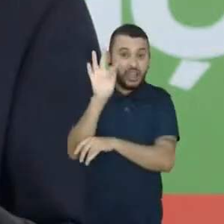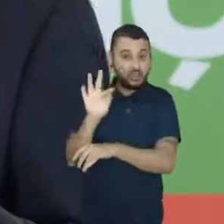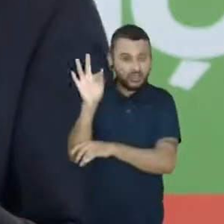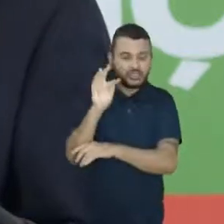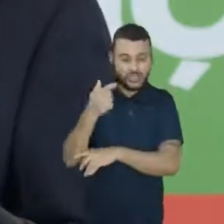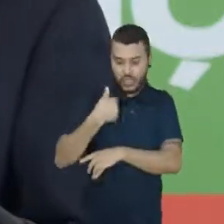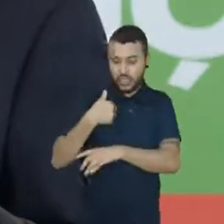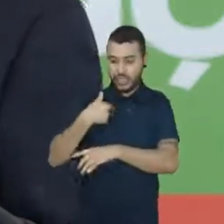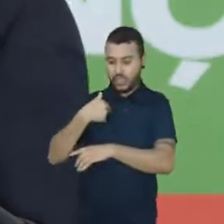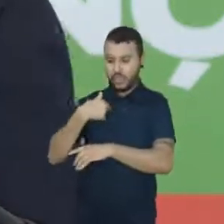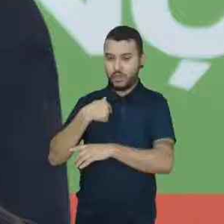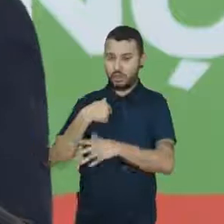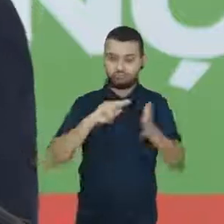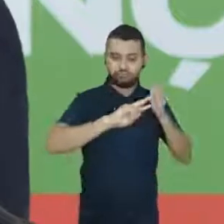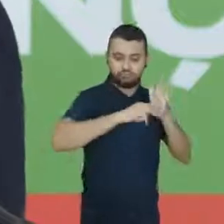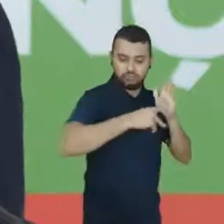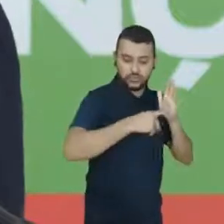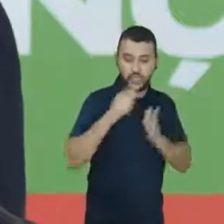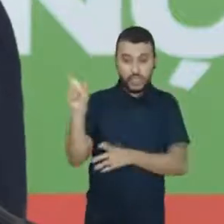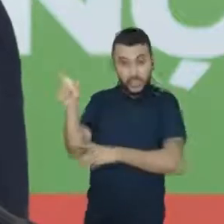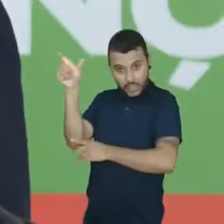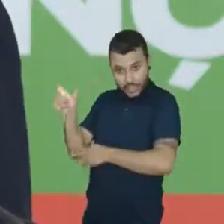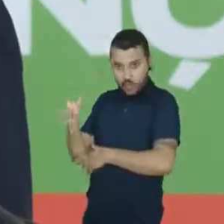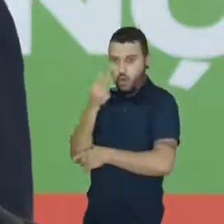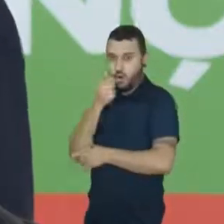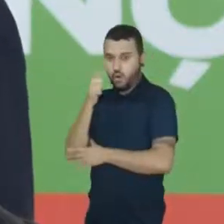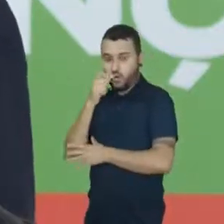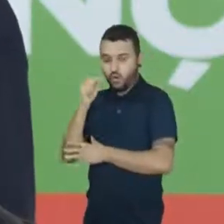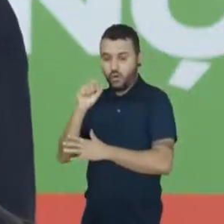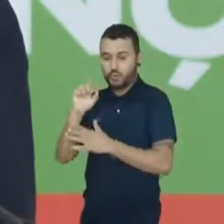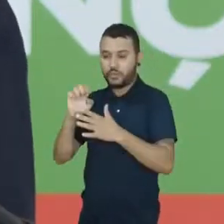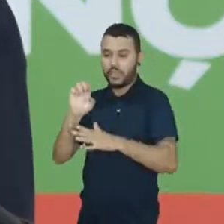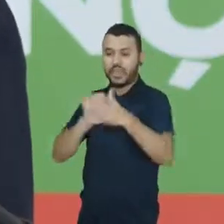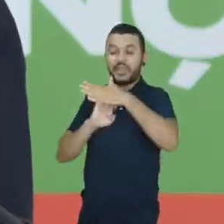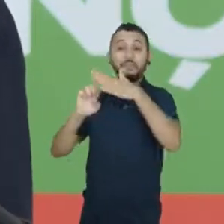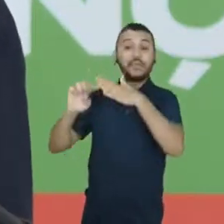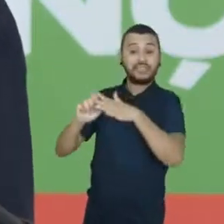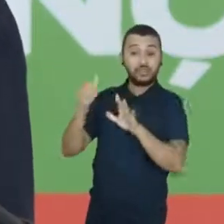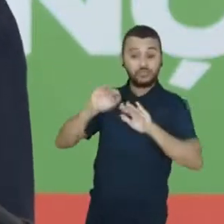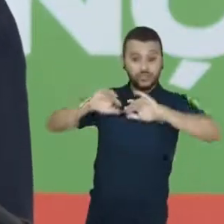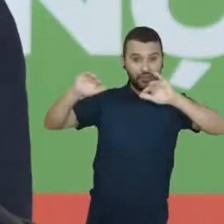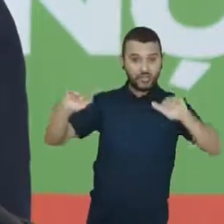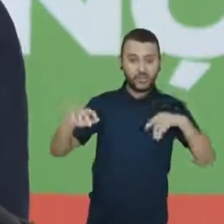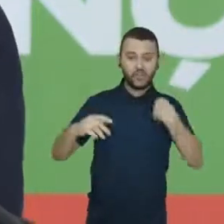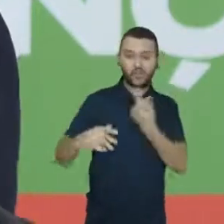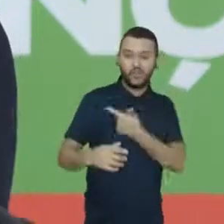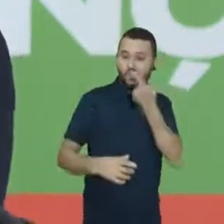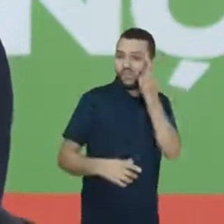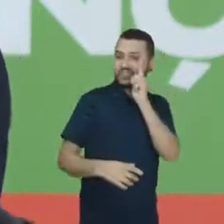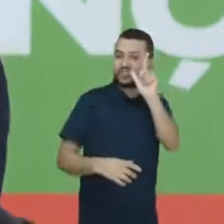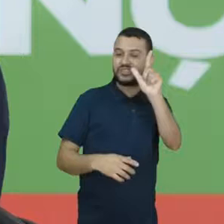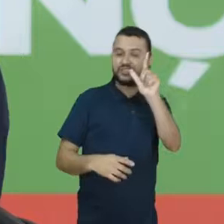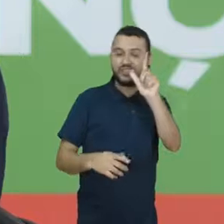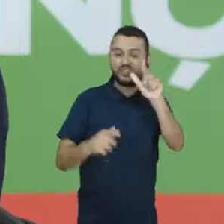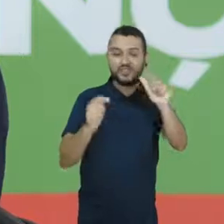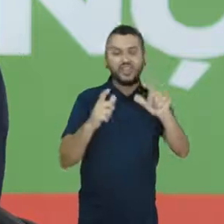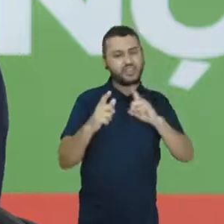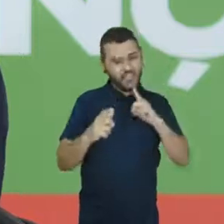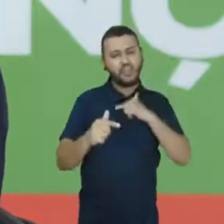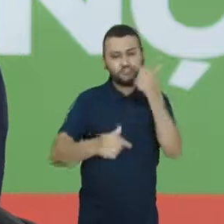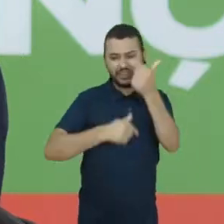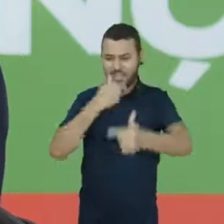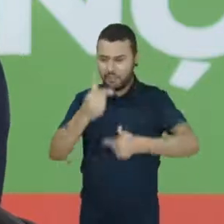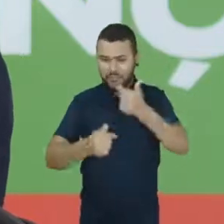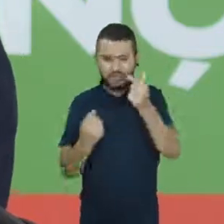sindicalista. E o meu orgulho é que, quando terminamos nosso mandato, nós tínhamos sido o presidente que mais fez universidade na história